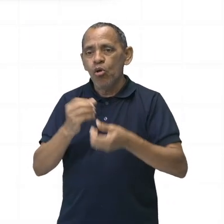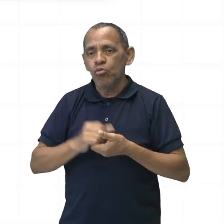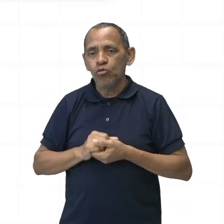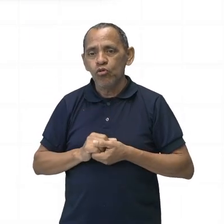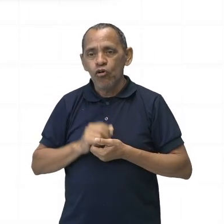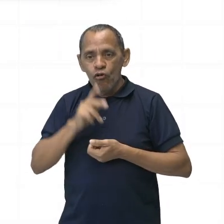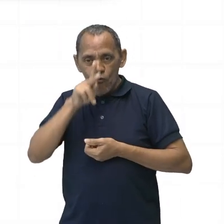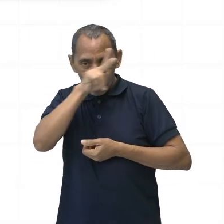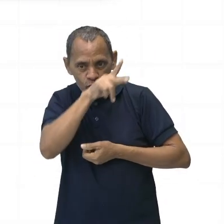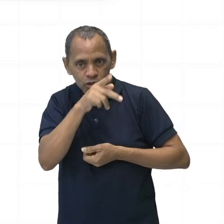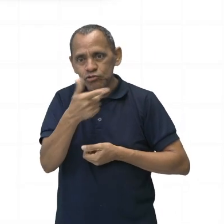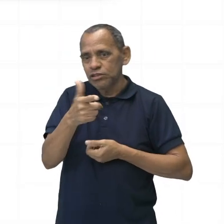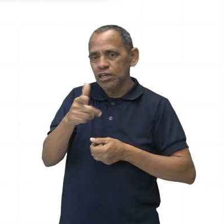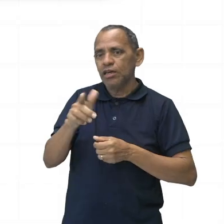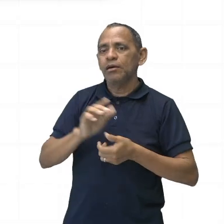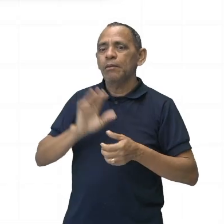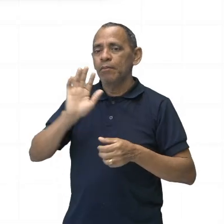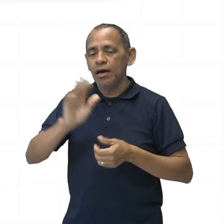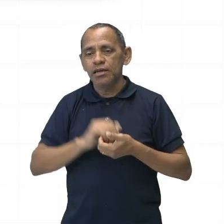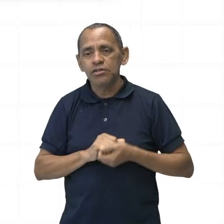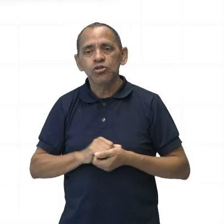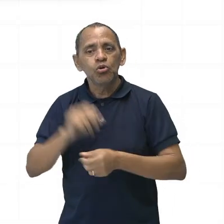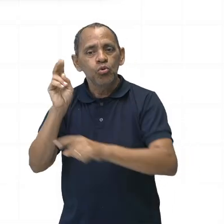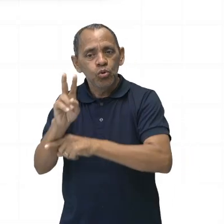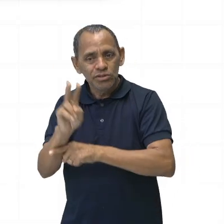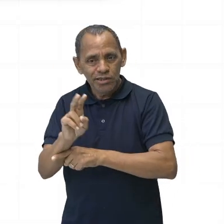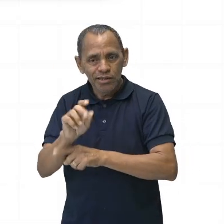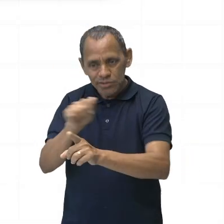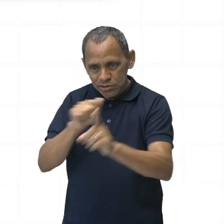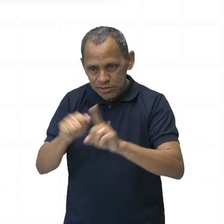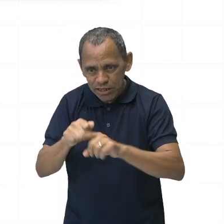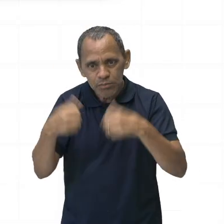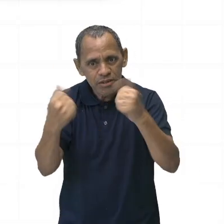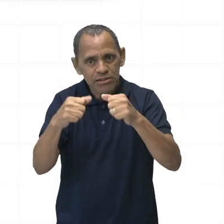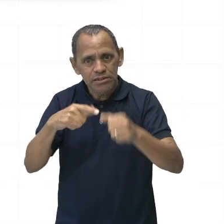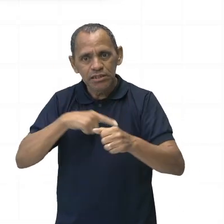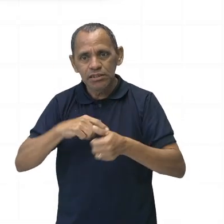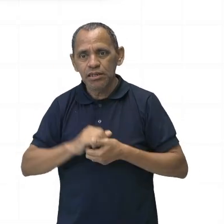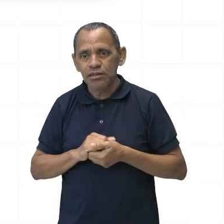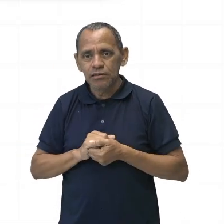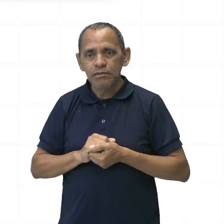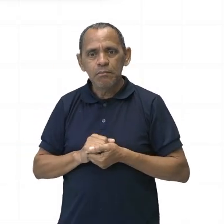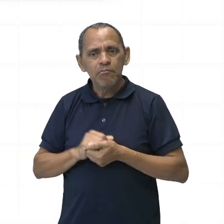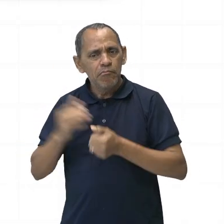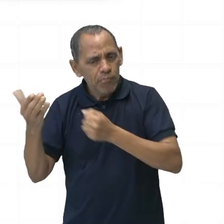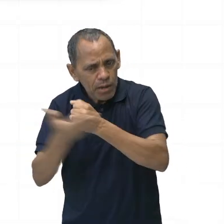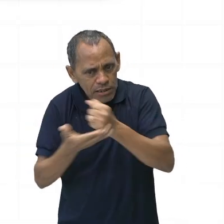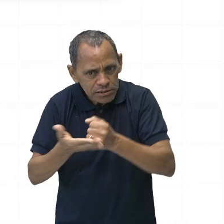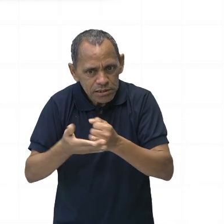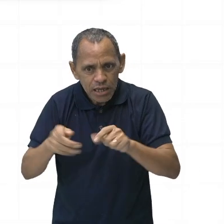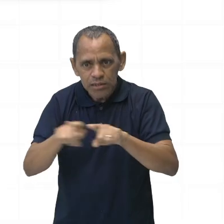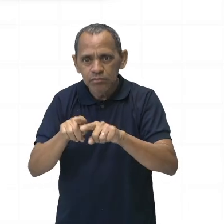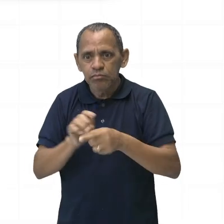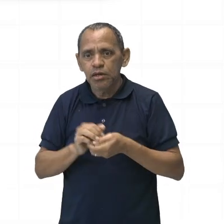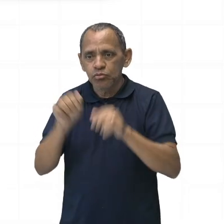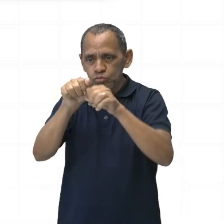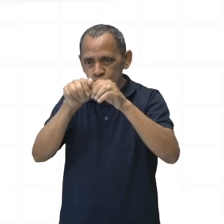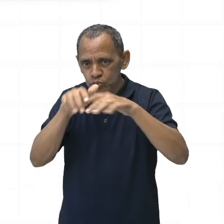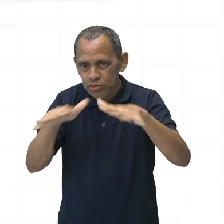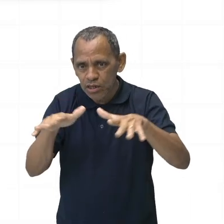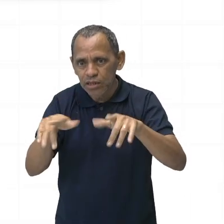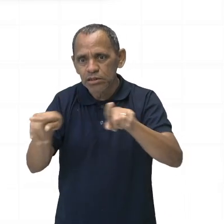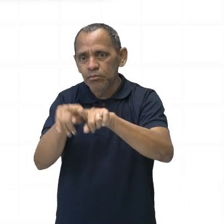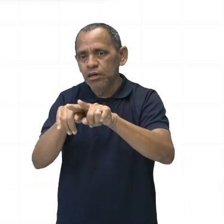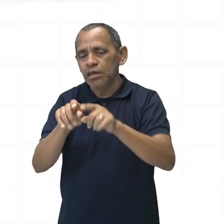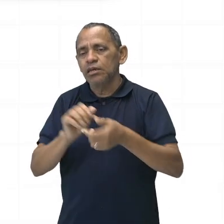ser um valor fundamental da pessoa e, por extensão, da sociedade, né? Esse é um exemplo, é uma necessidade que nós